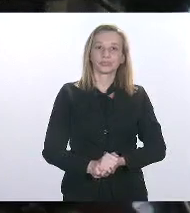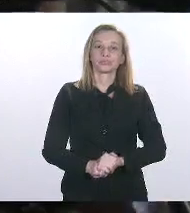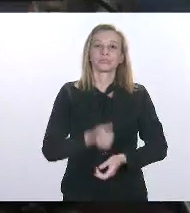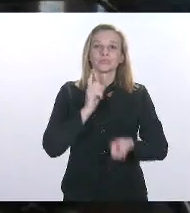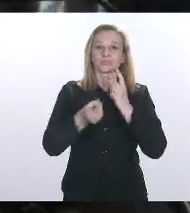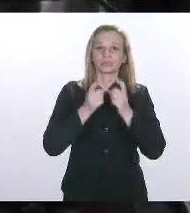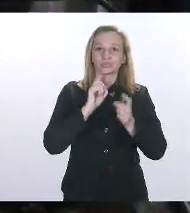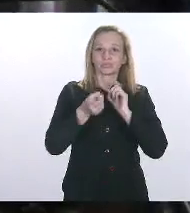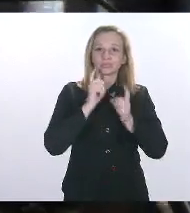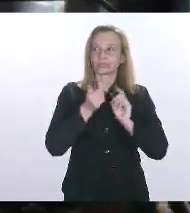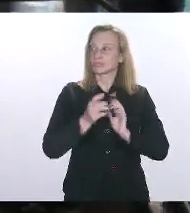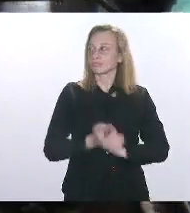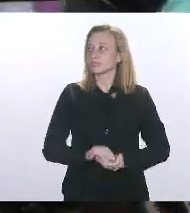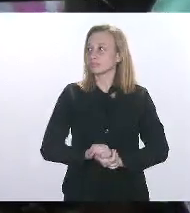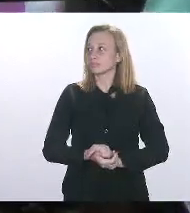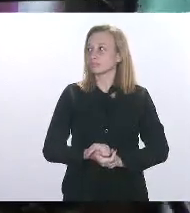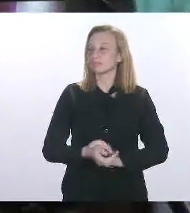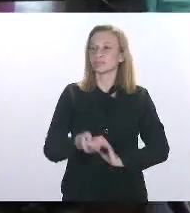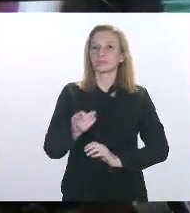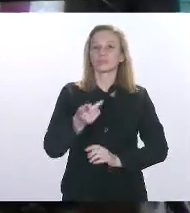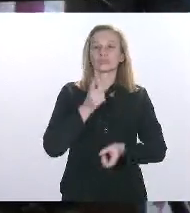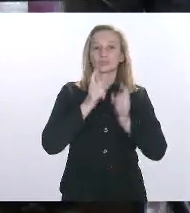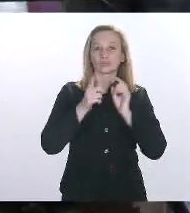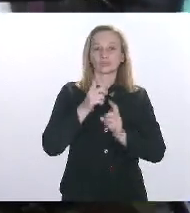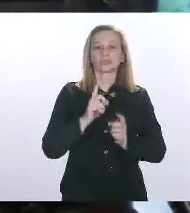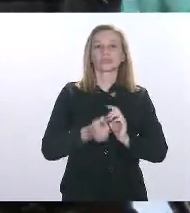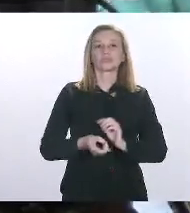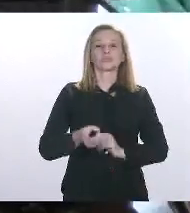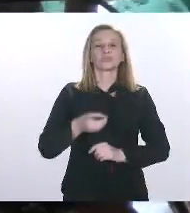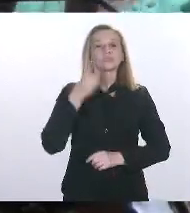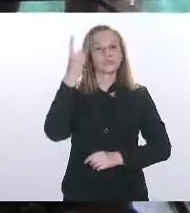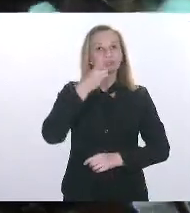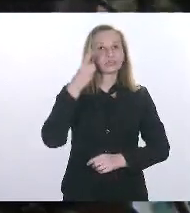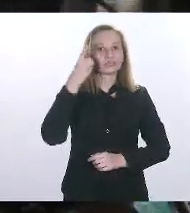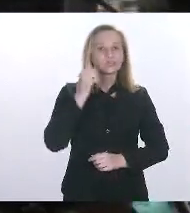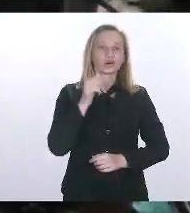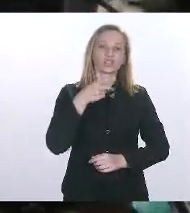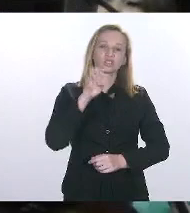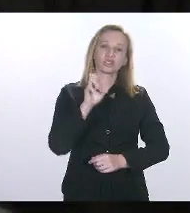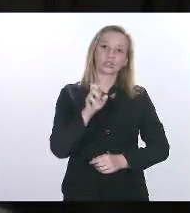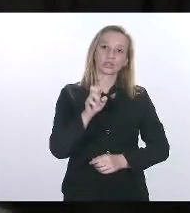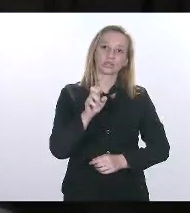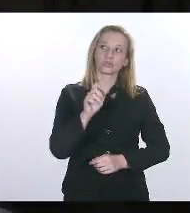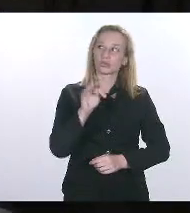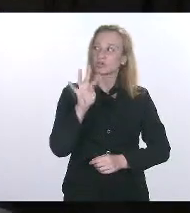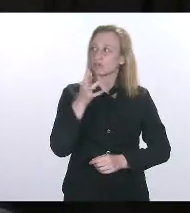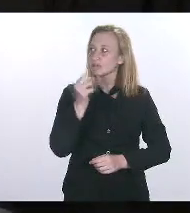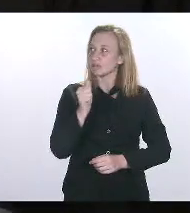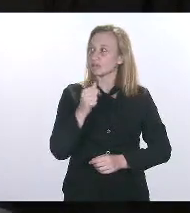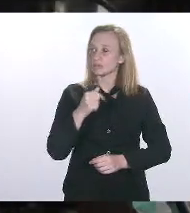Em discussão. Vai discutir, senhor presidente. Vai discutir, deputado Alexandre Freitas. Pode ser daqui?